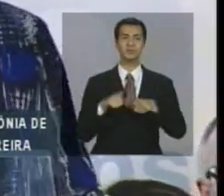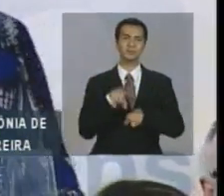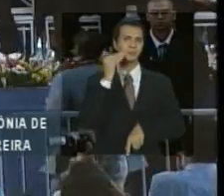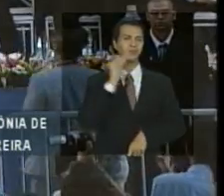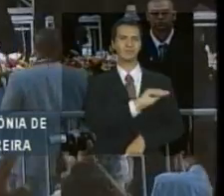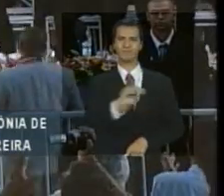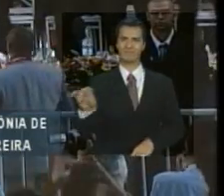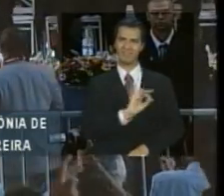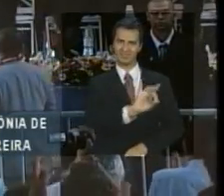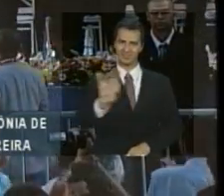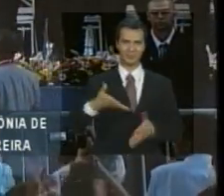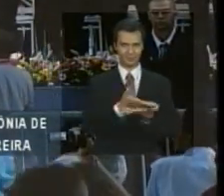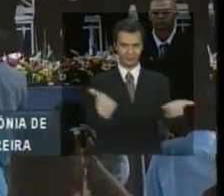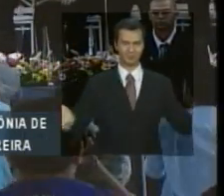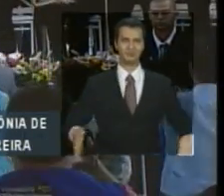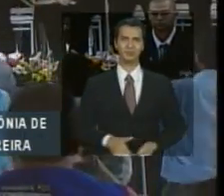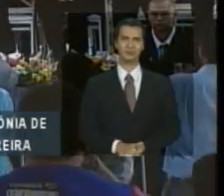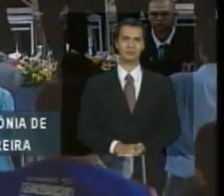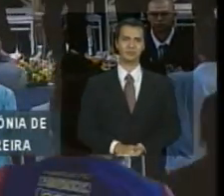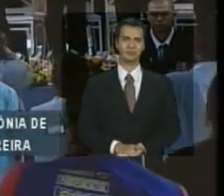aqui.